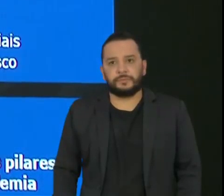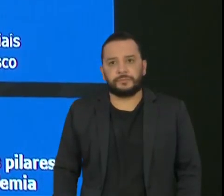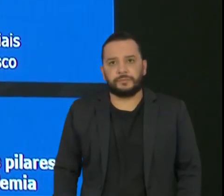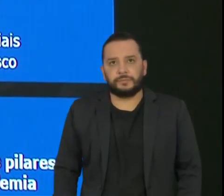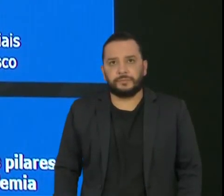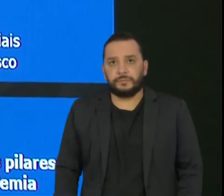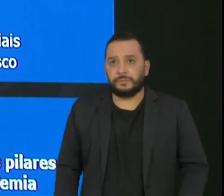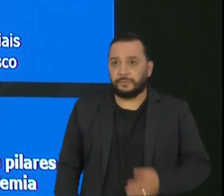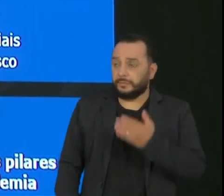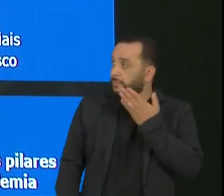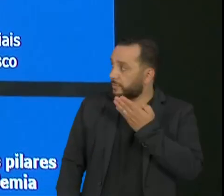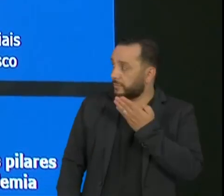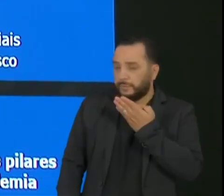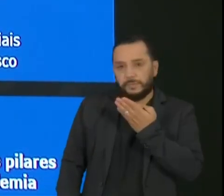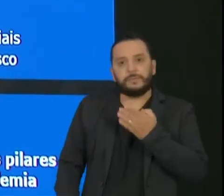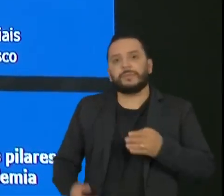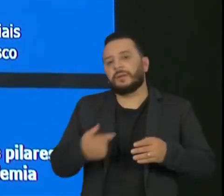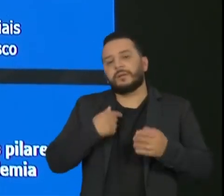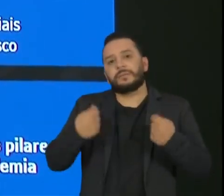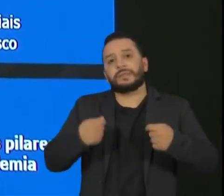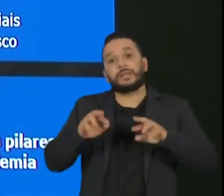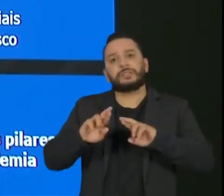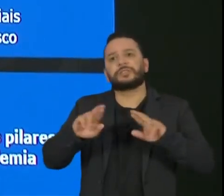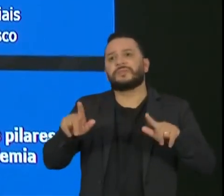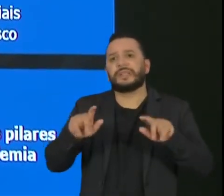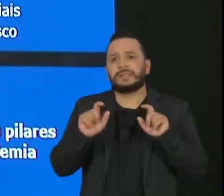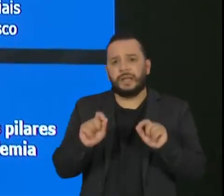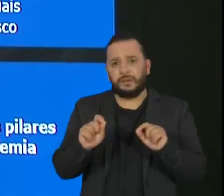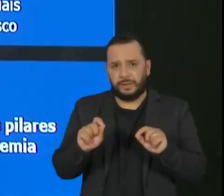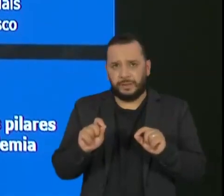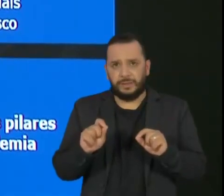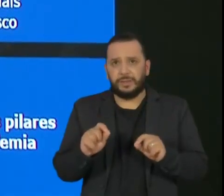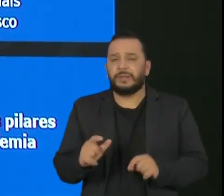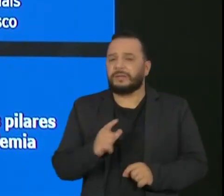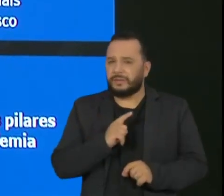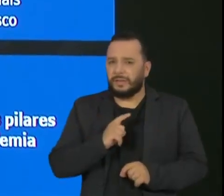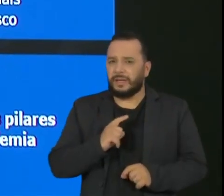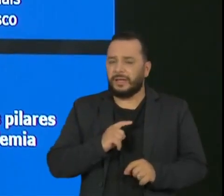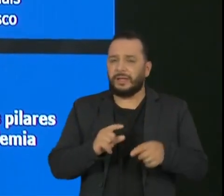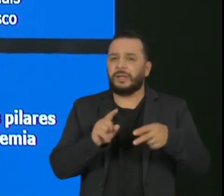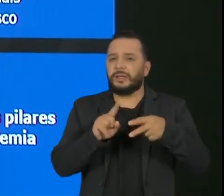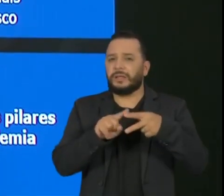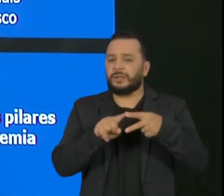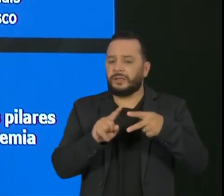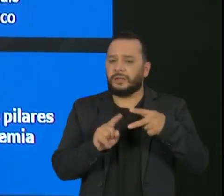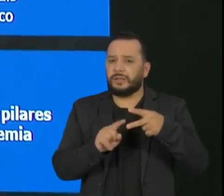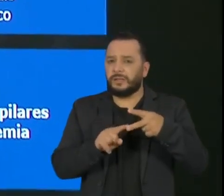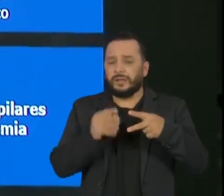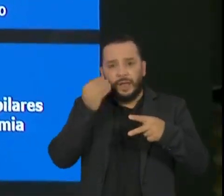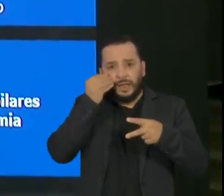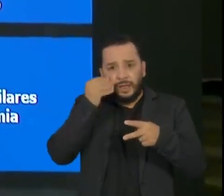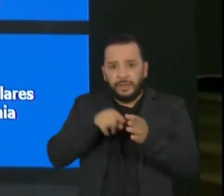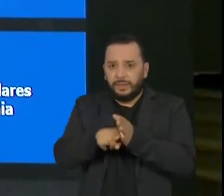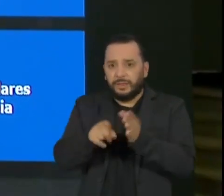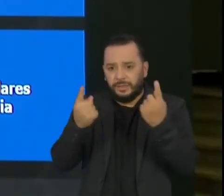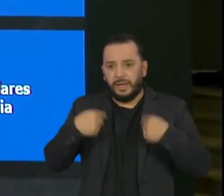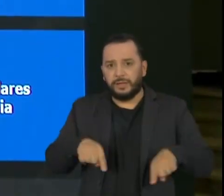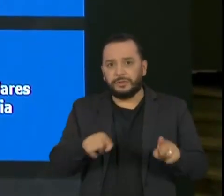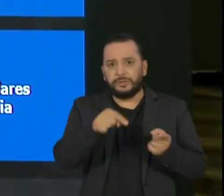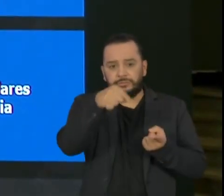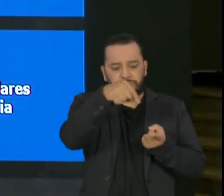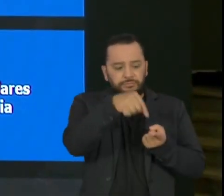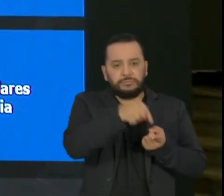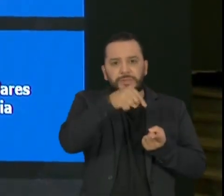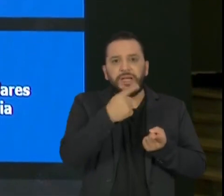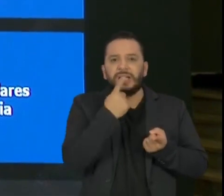Importante aqui fazer uma distinção. Quer dizer, nós temos basicamente 2 tipos de testes: testes sorológicos,